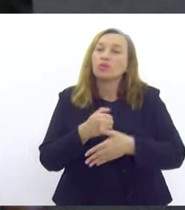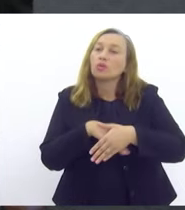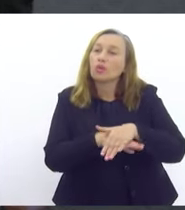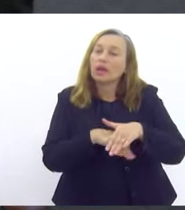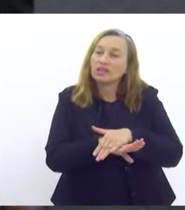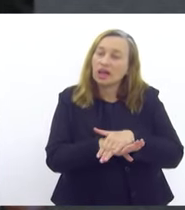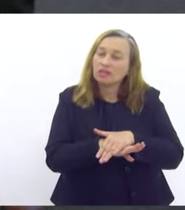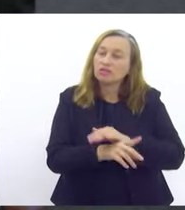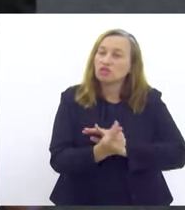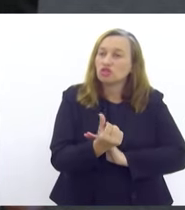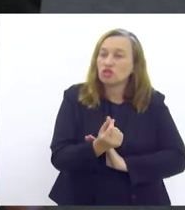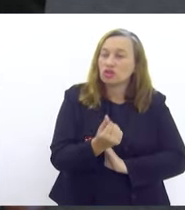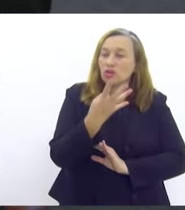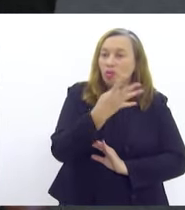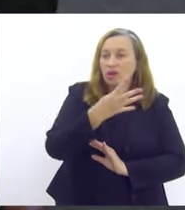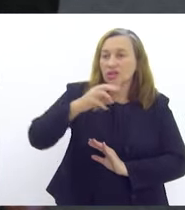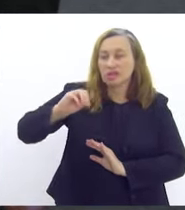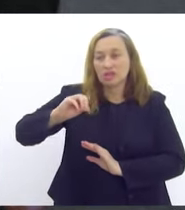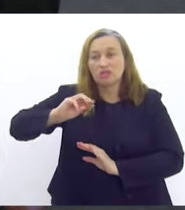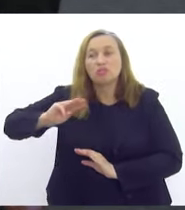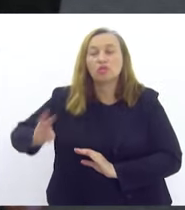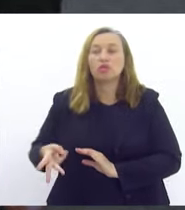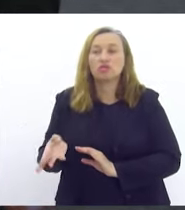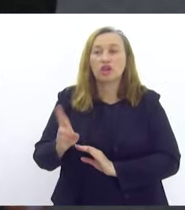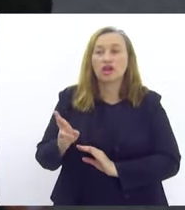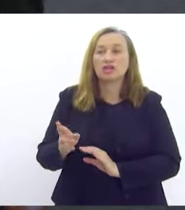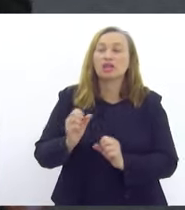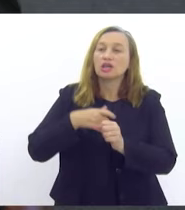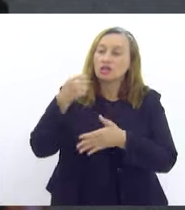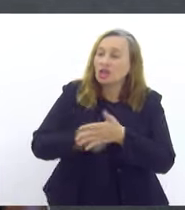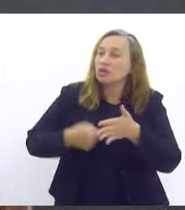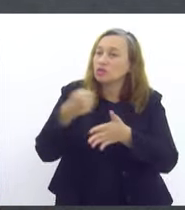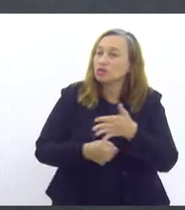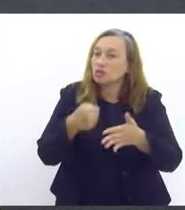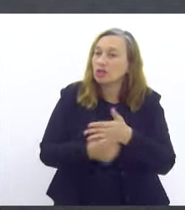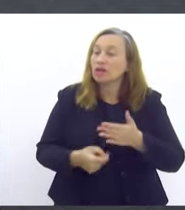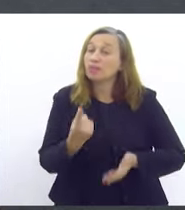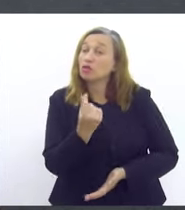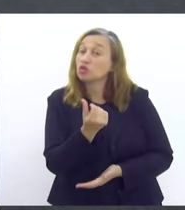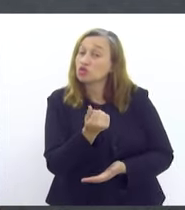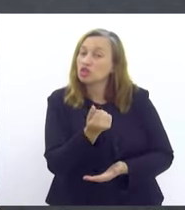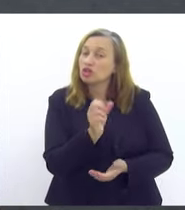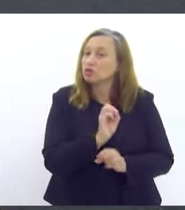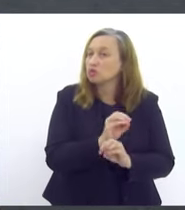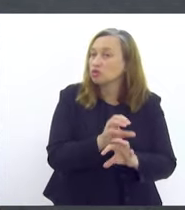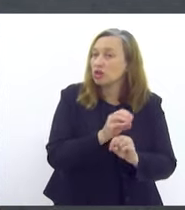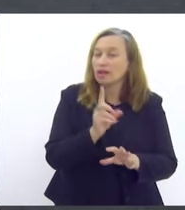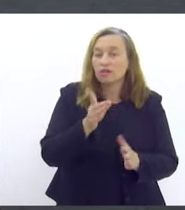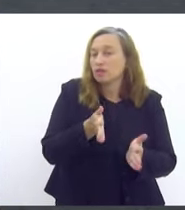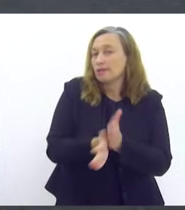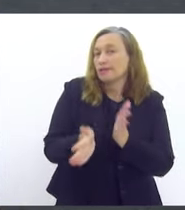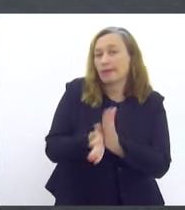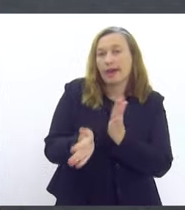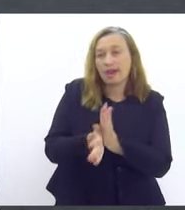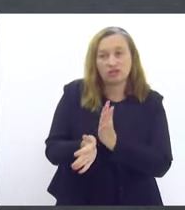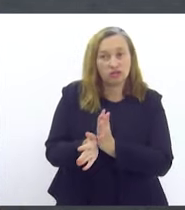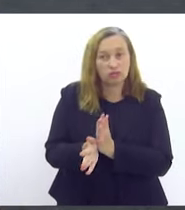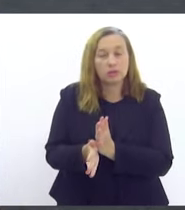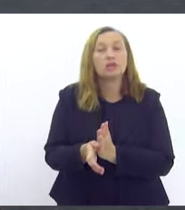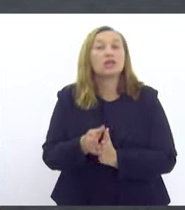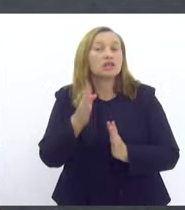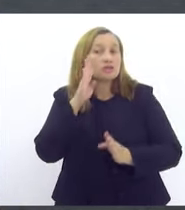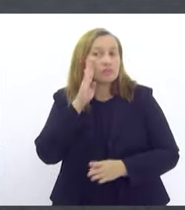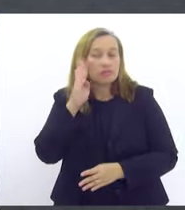milhões de reais do Fundeb. A gente tem lutado muito o ano inteiro para que o dinheiro da educação não seja desperdiçado, e,